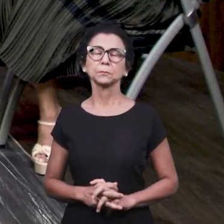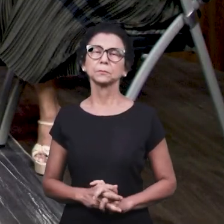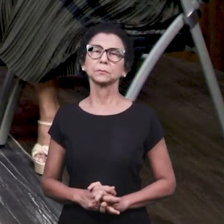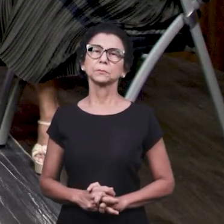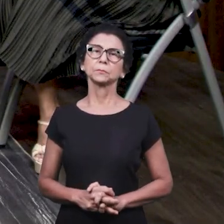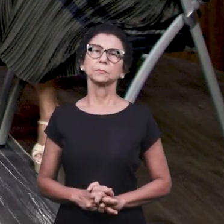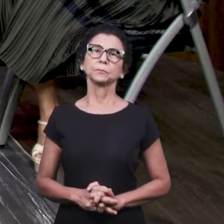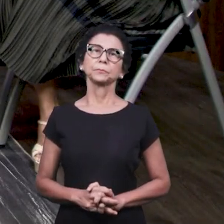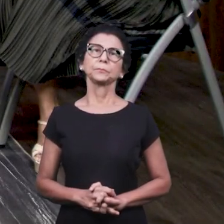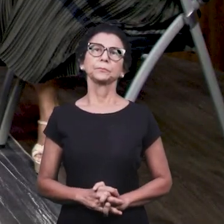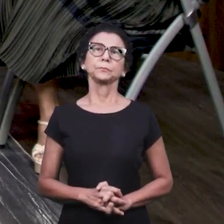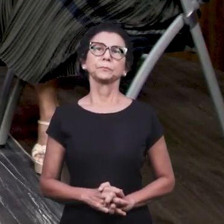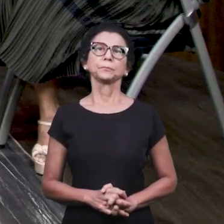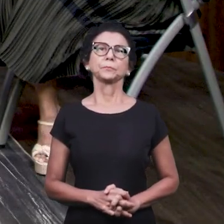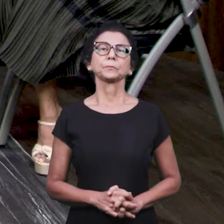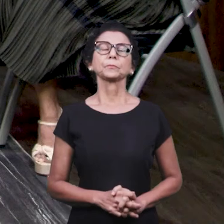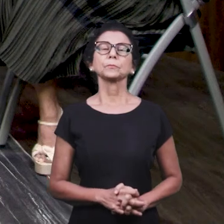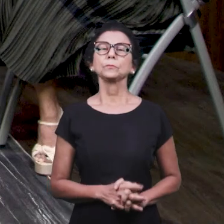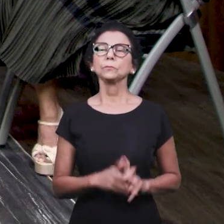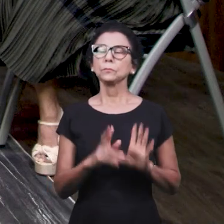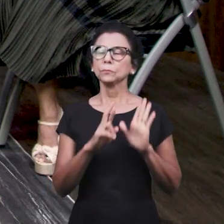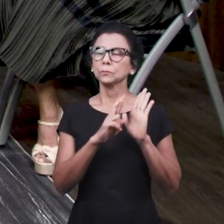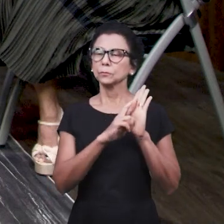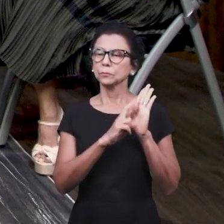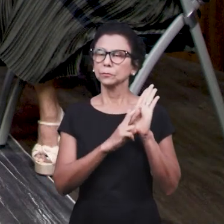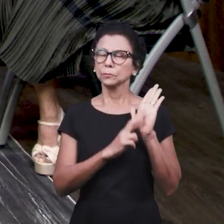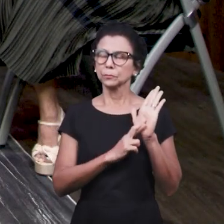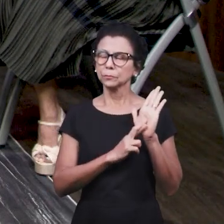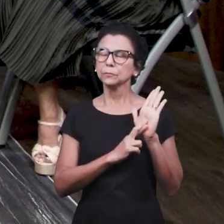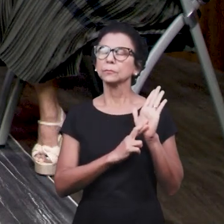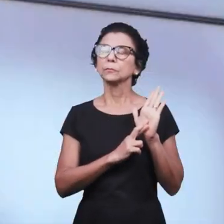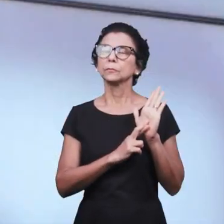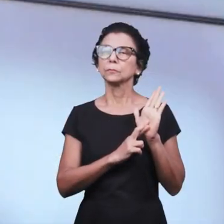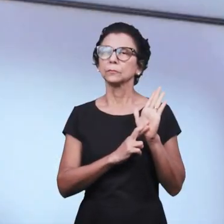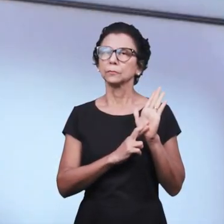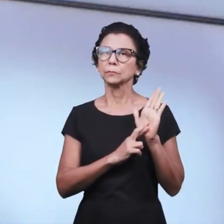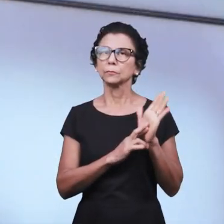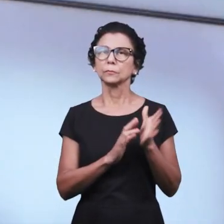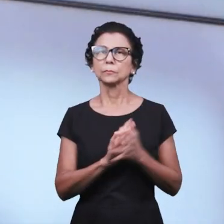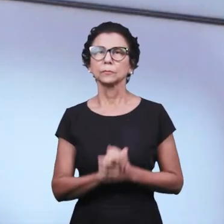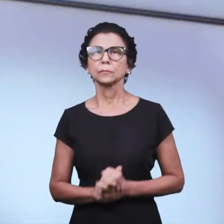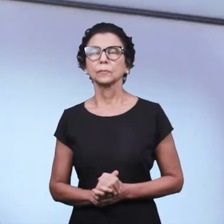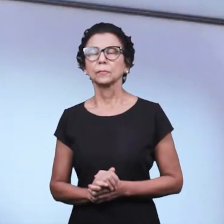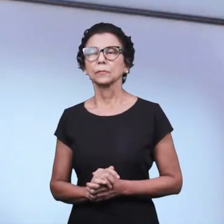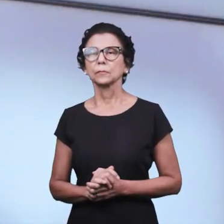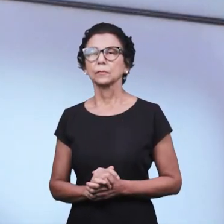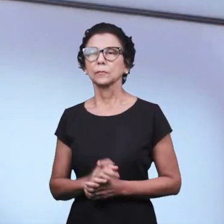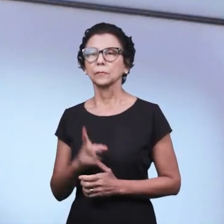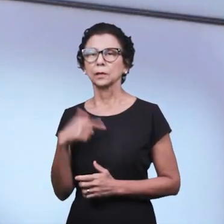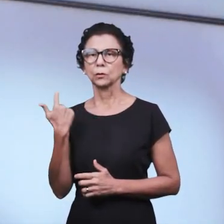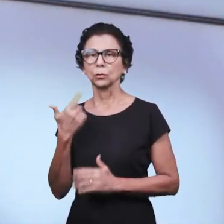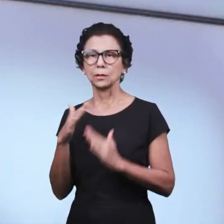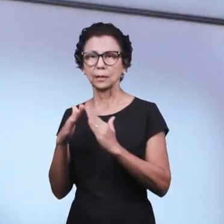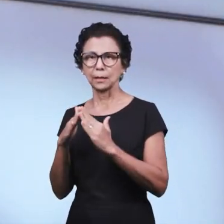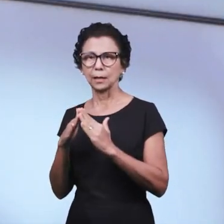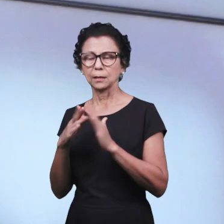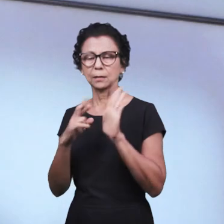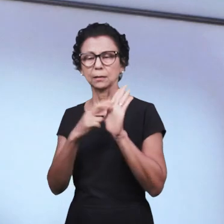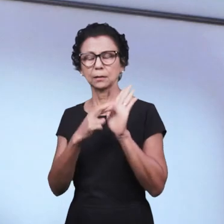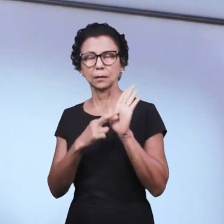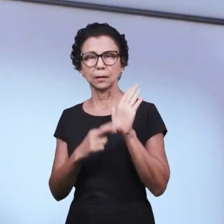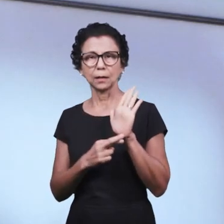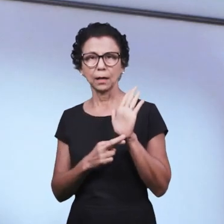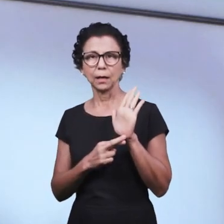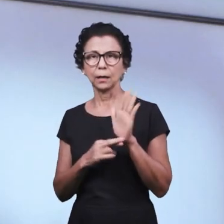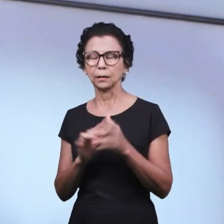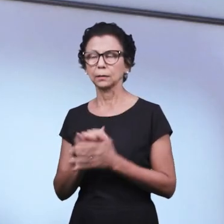Bressan colocou, são regras em todos os lugares. Sim. Né? Então, nas nossas casas, nós temos regras, mas na casa